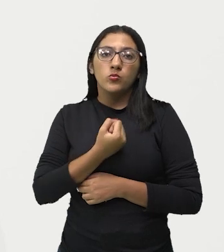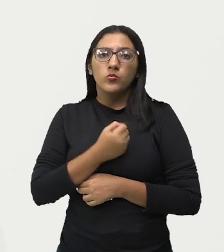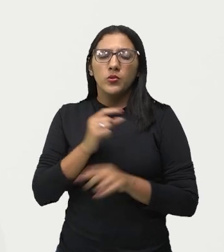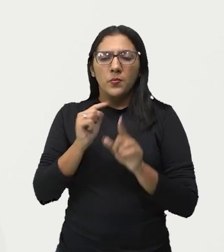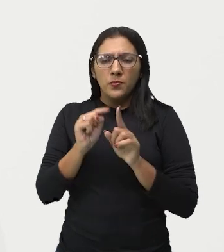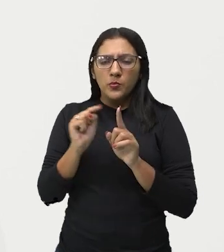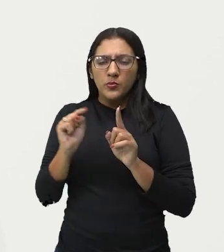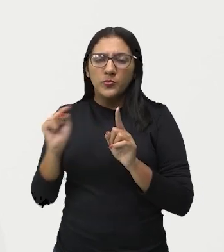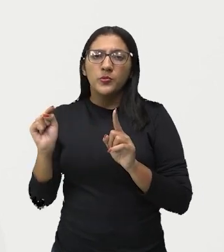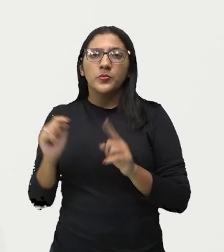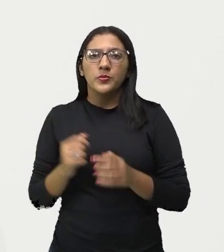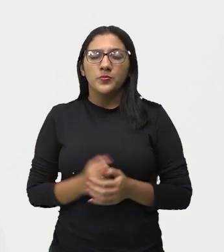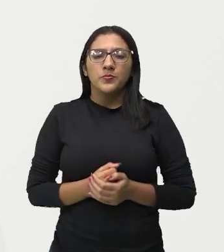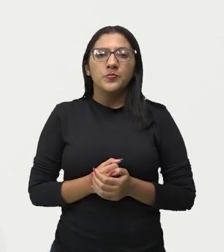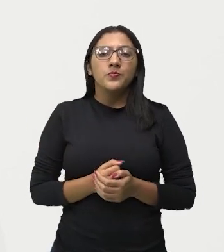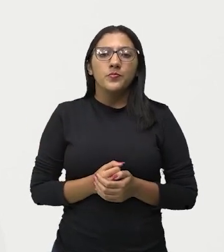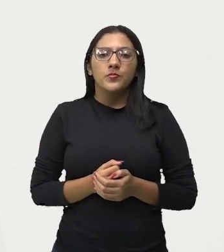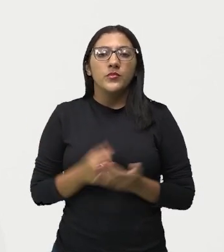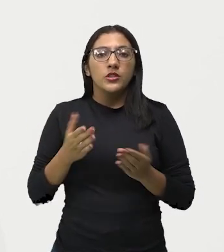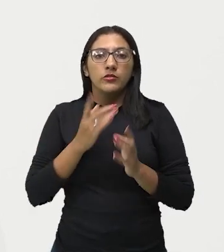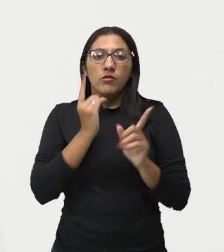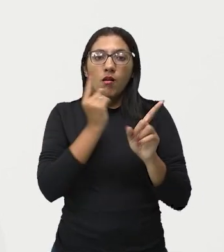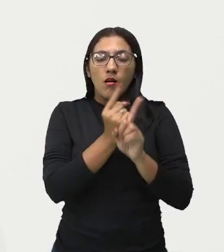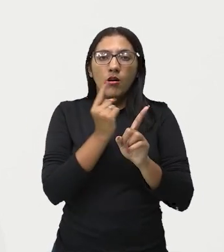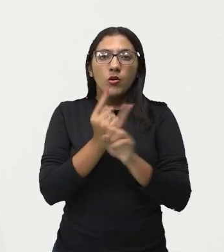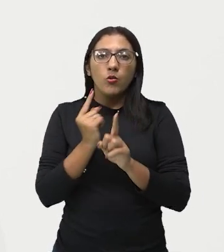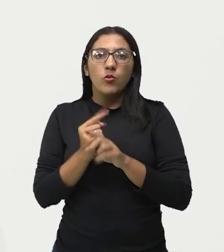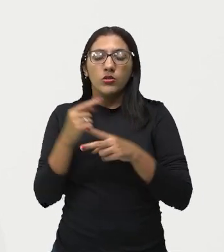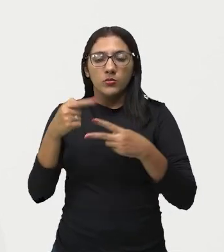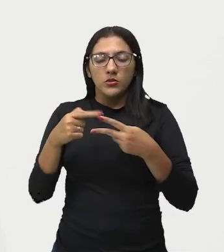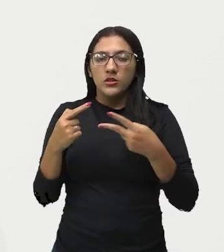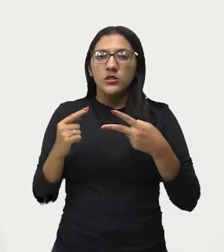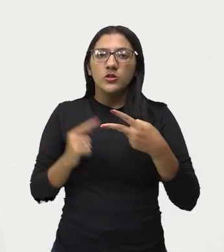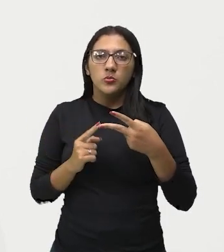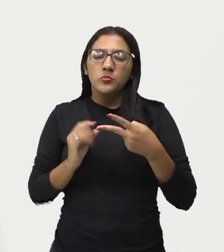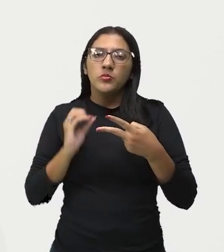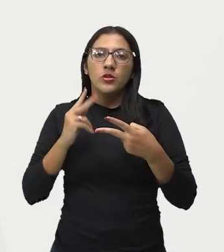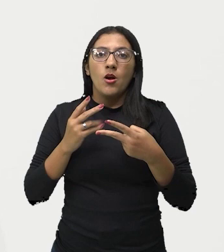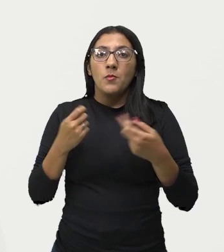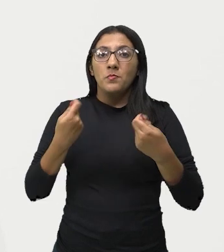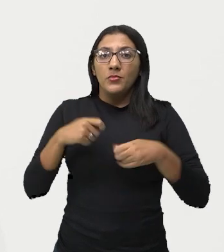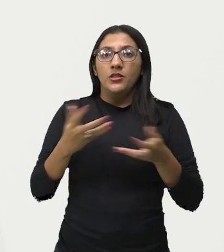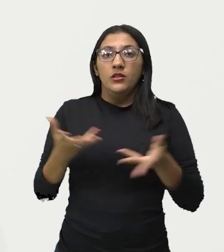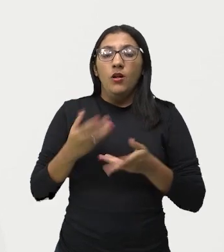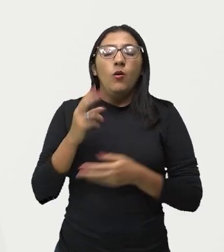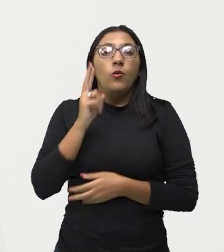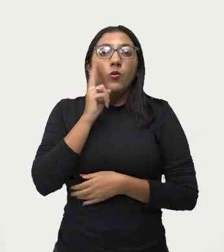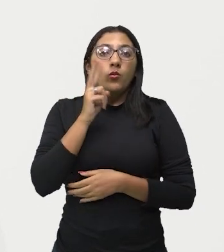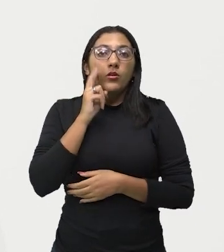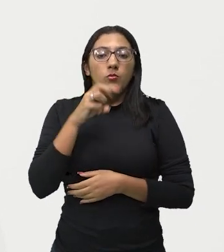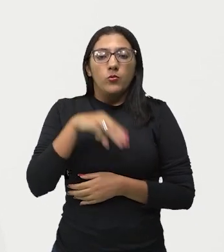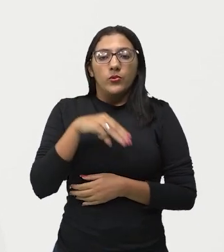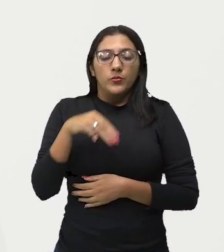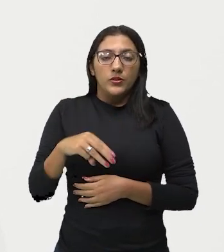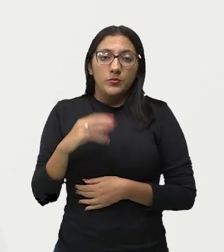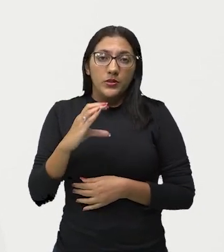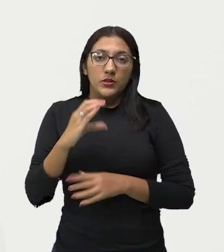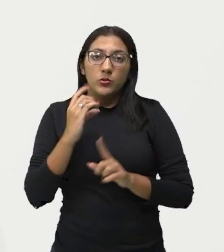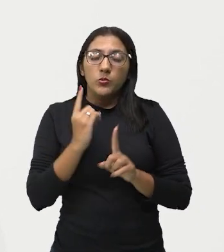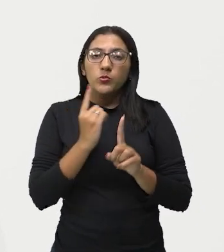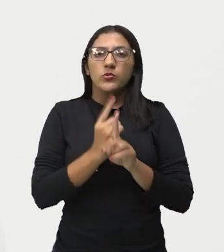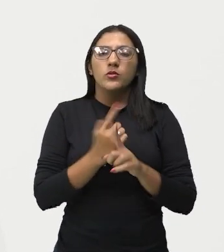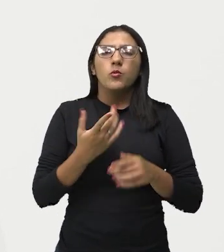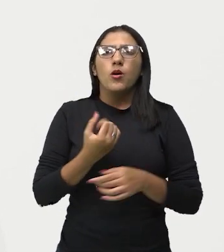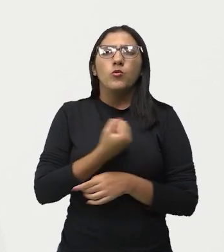legal? Bom, de posse dos múltiplos de 20 e múltiplos de 30, a gente tem que identificar quem é o MMC, quem é